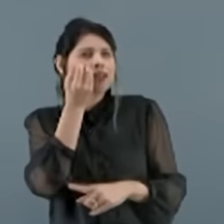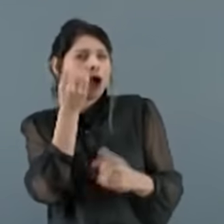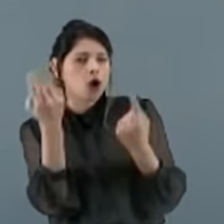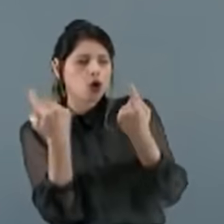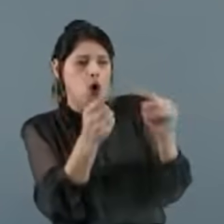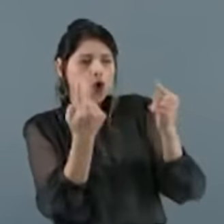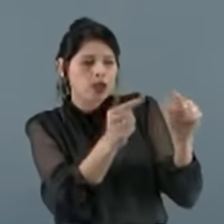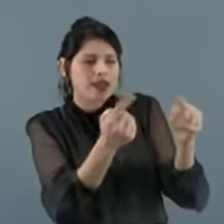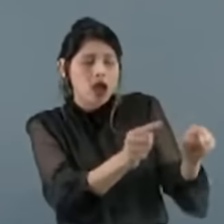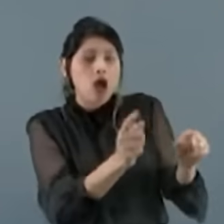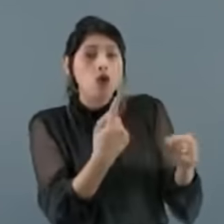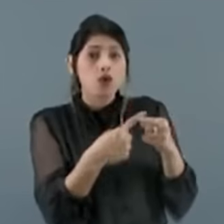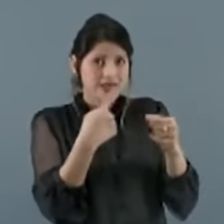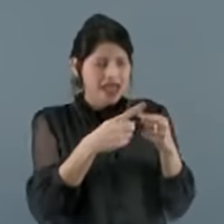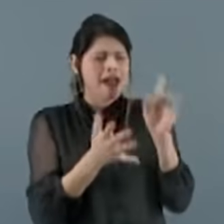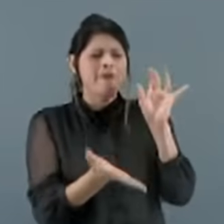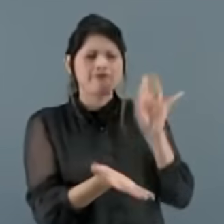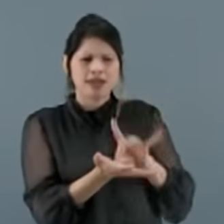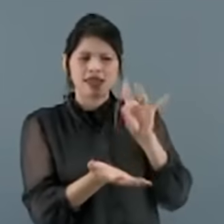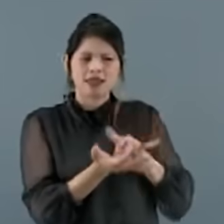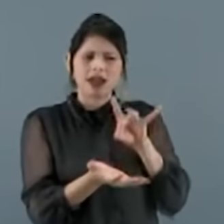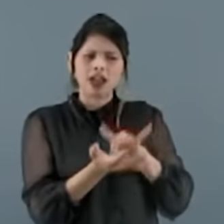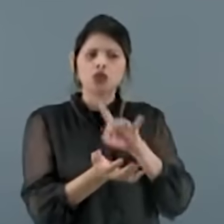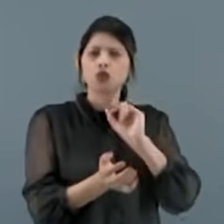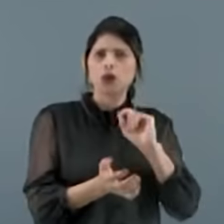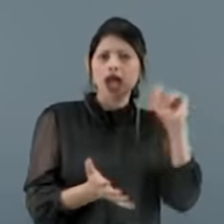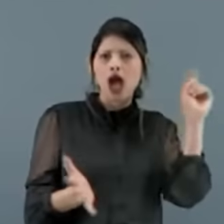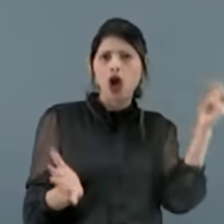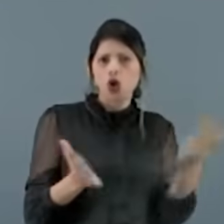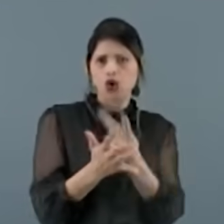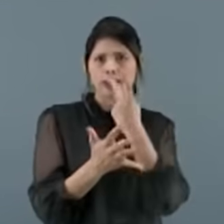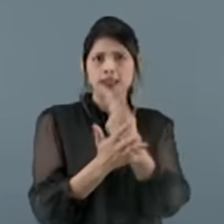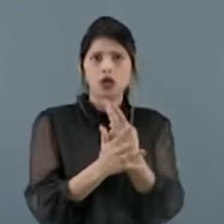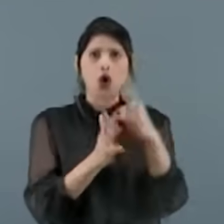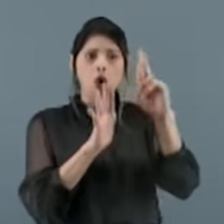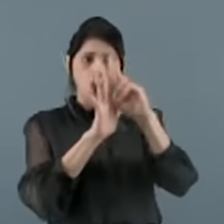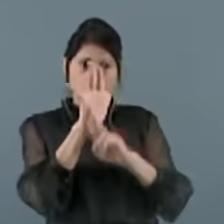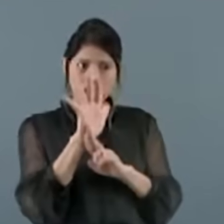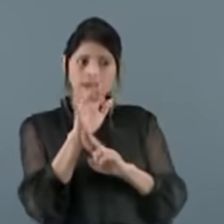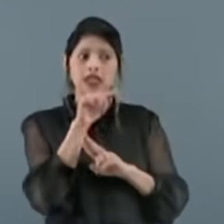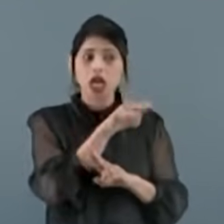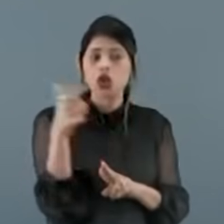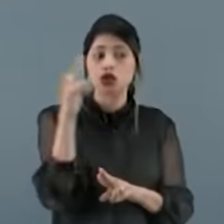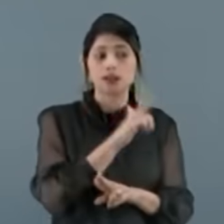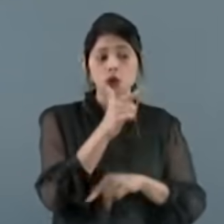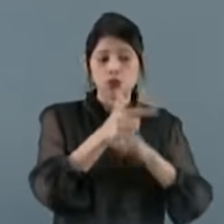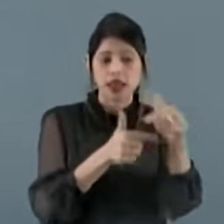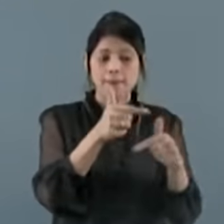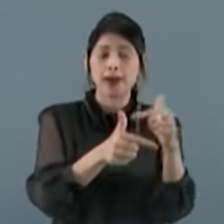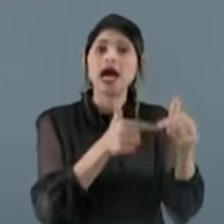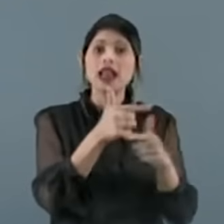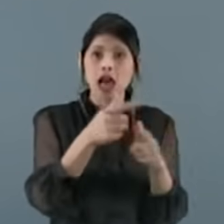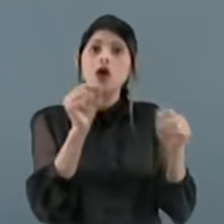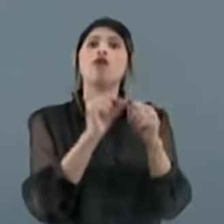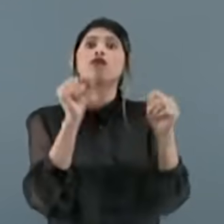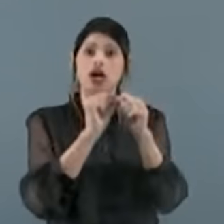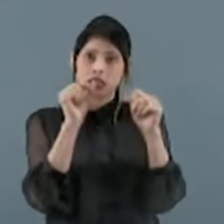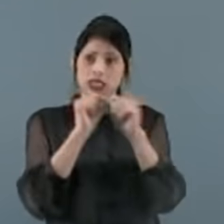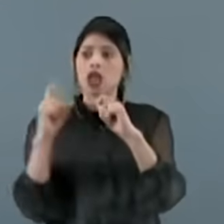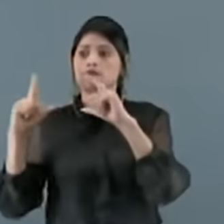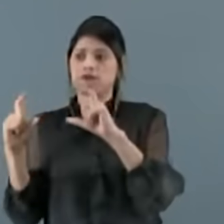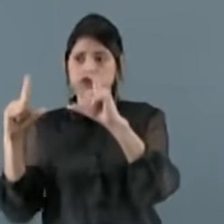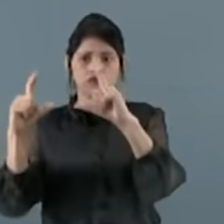pôde perceber que, em que pese os relatos aqui do Adriano, ele pôde cumprir o seu trabalho, tirar as fotos e fazer aquela